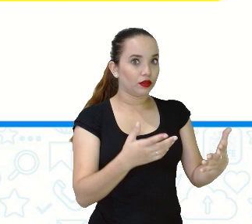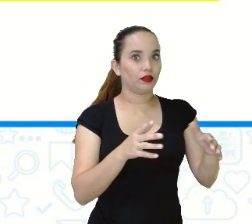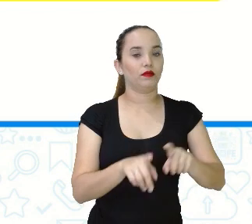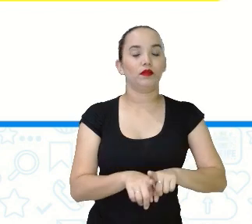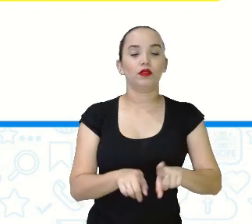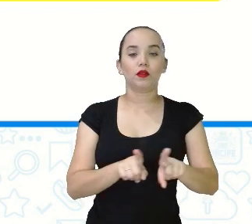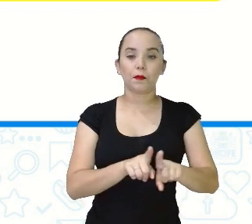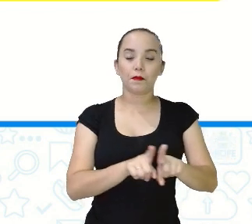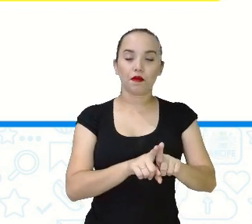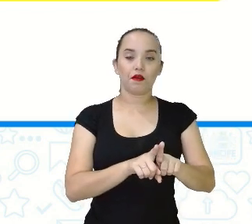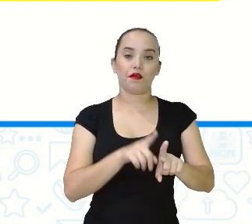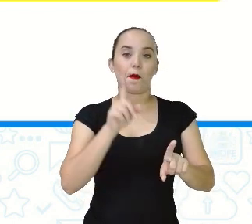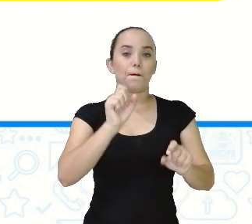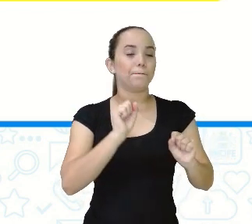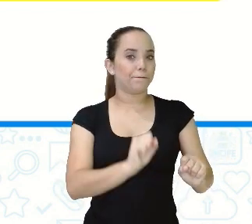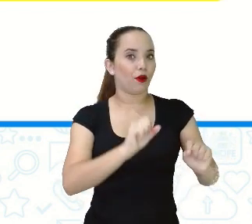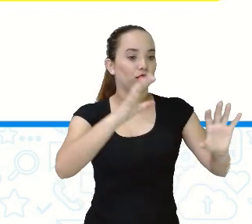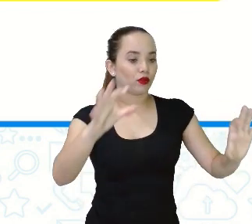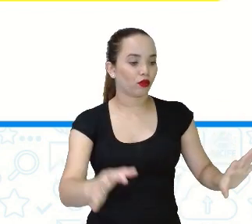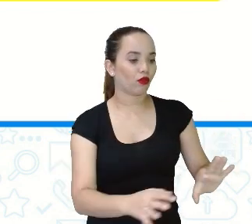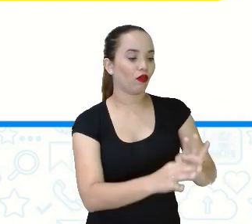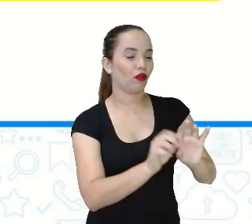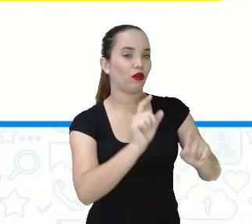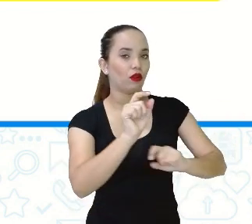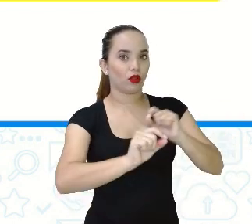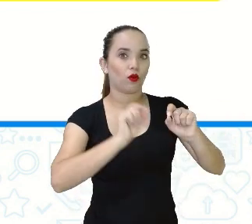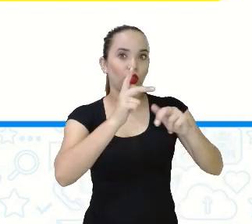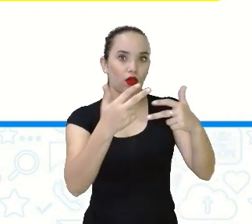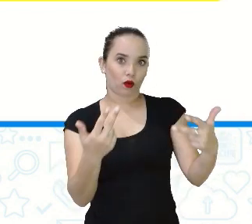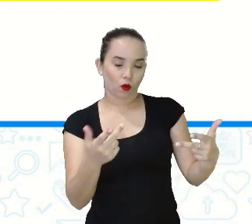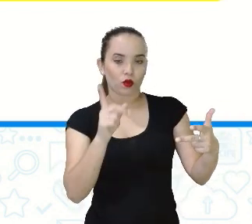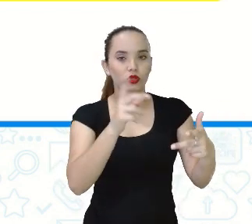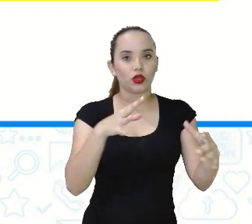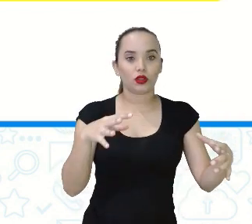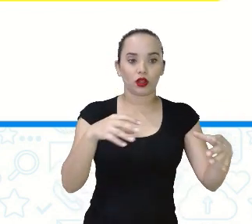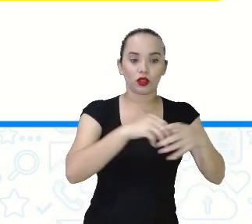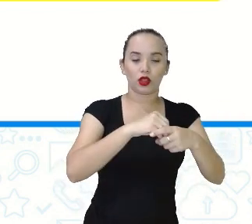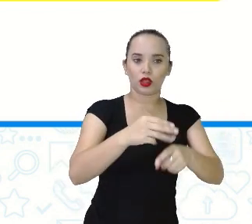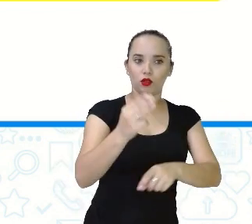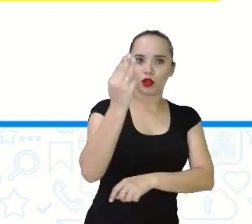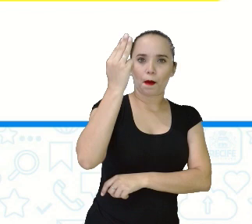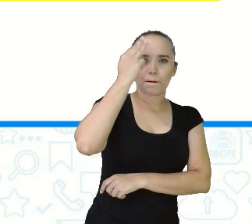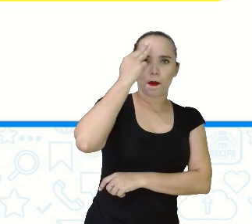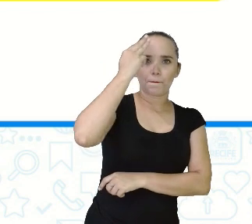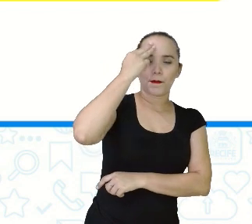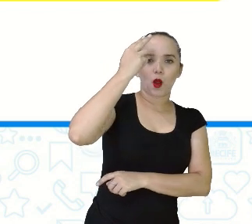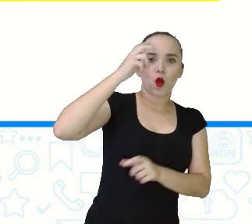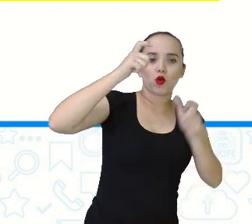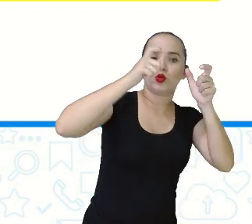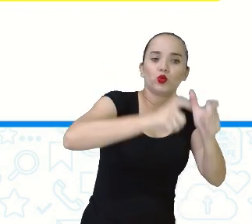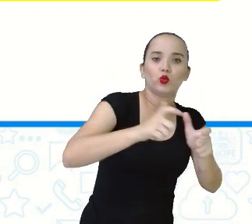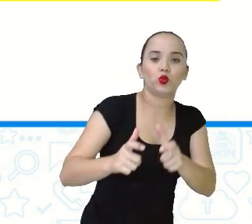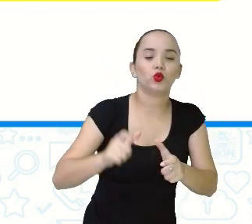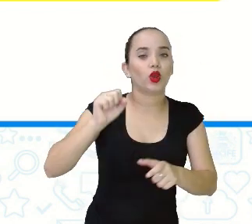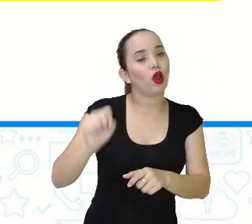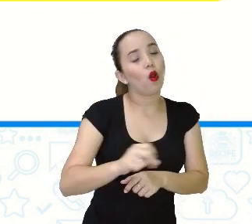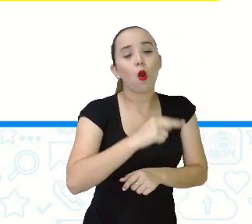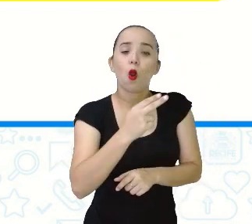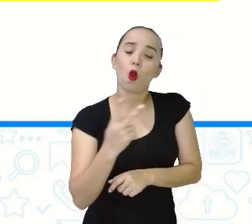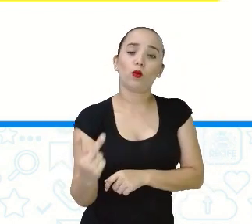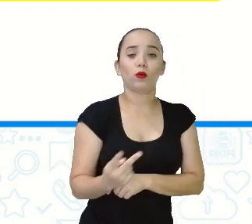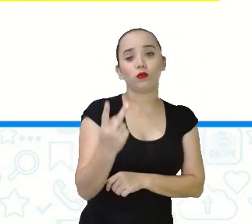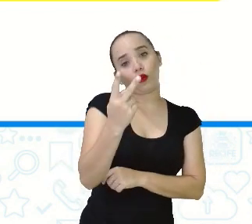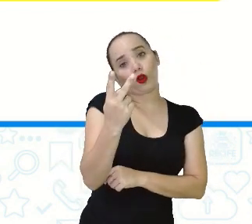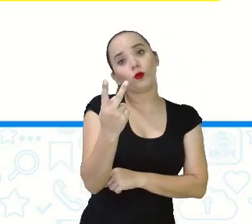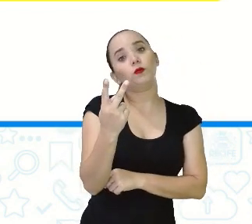material, ele pode estar ligado a fatos memoráveis da história do lugar ou pelo valor que ele possui, né? Então,